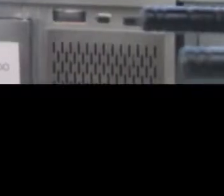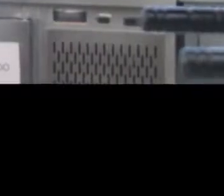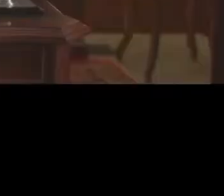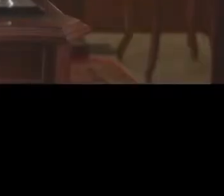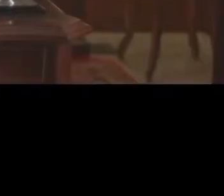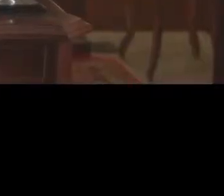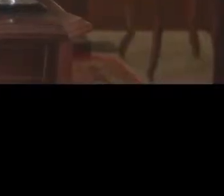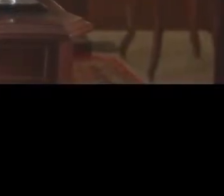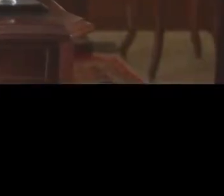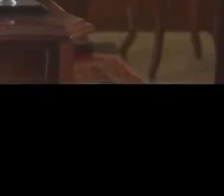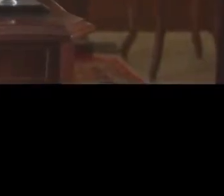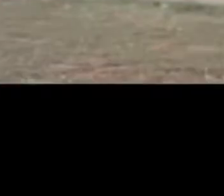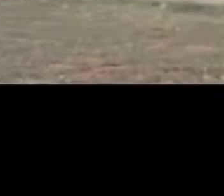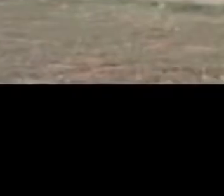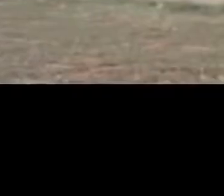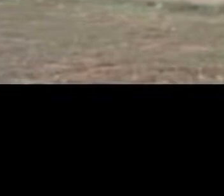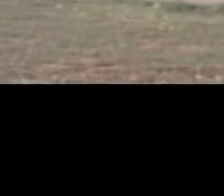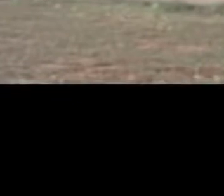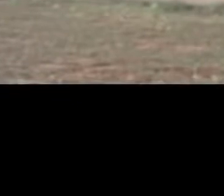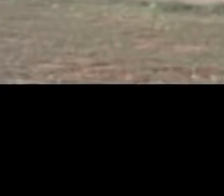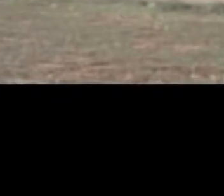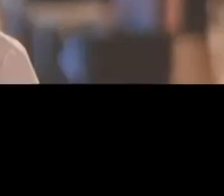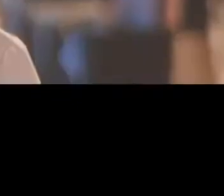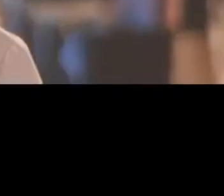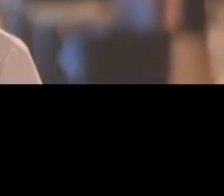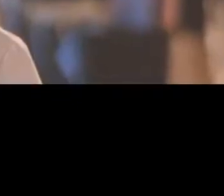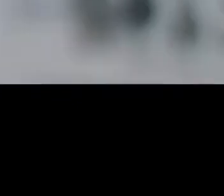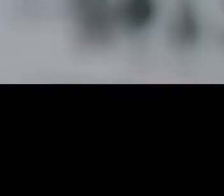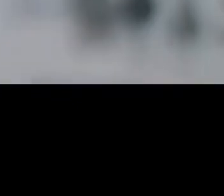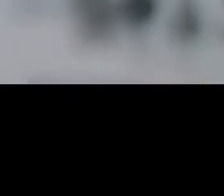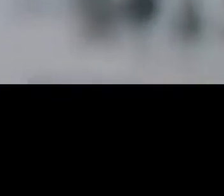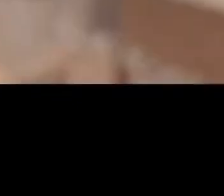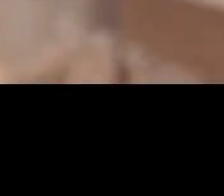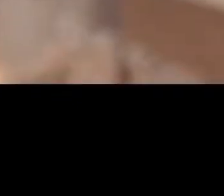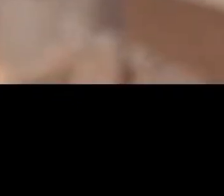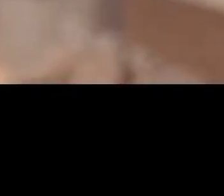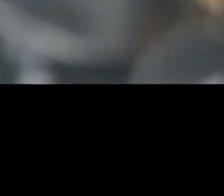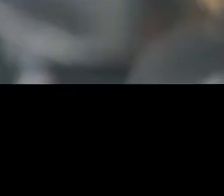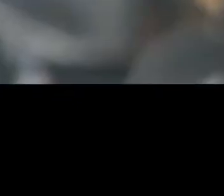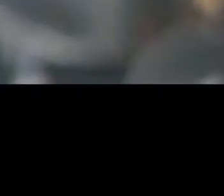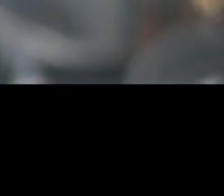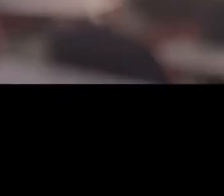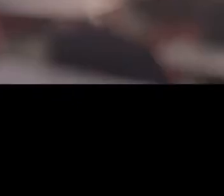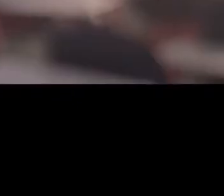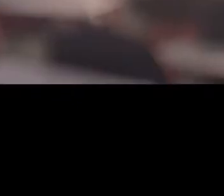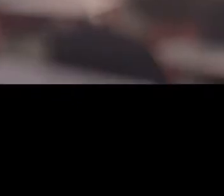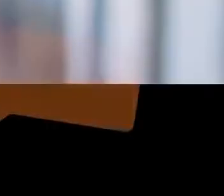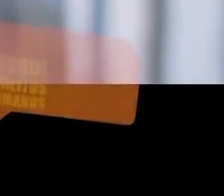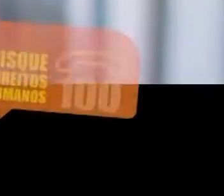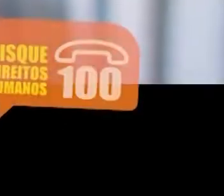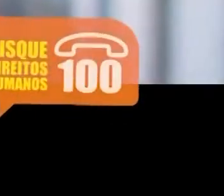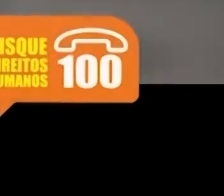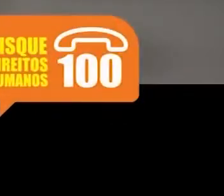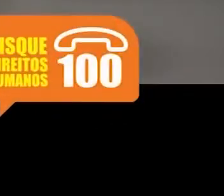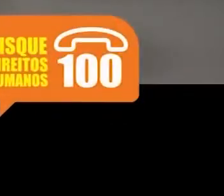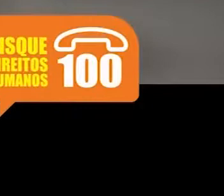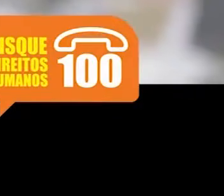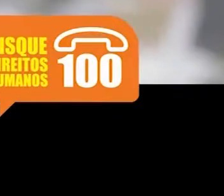me pergunto, como é que as pessoas não enxergam uma coisa tão óbvia? Deixe seu preconceito de lado. Respeite as